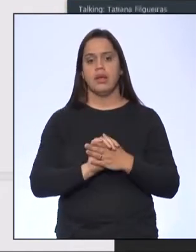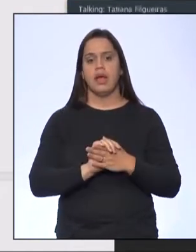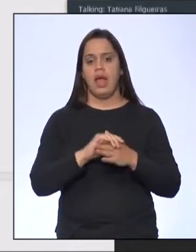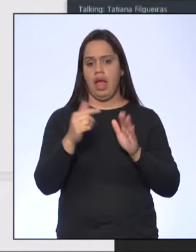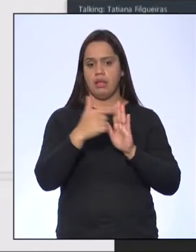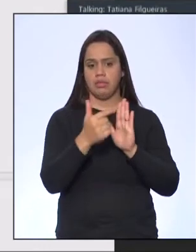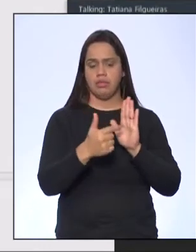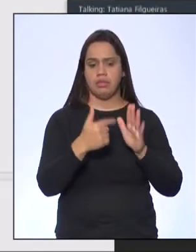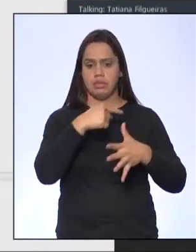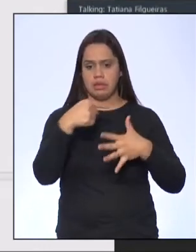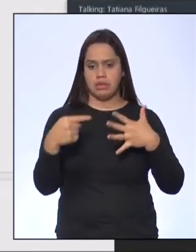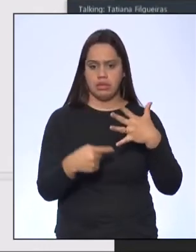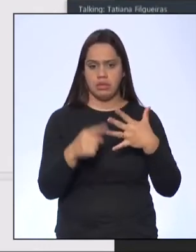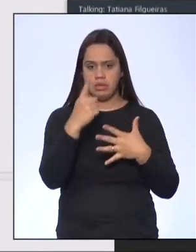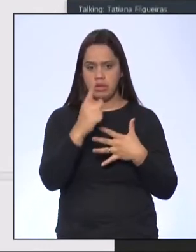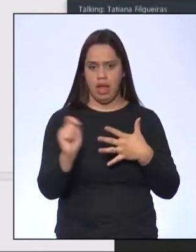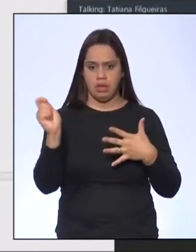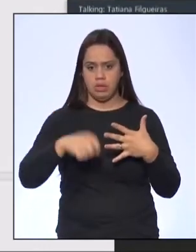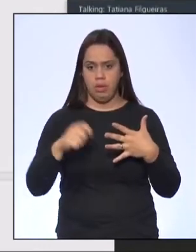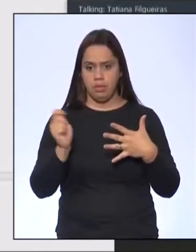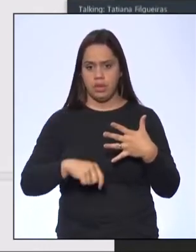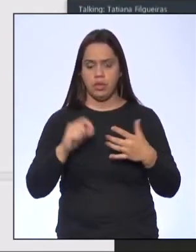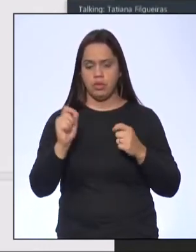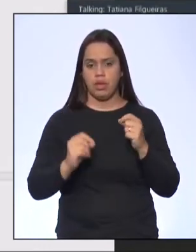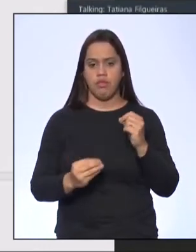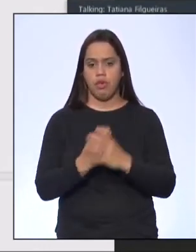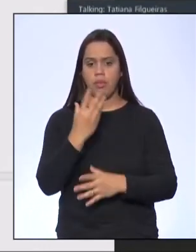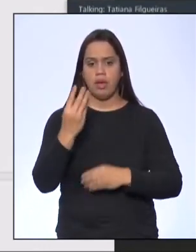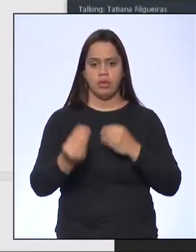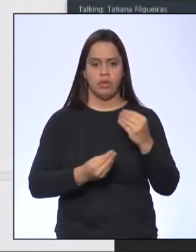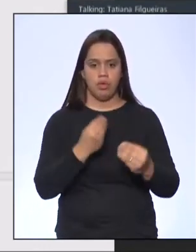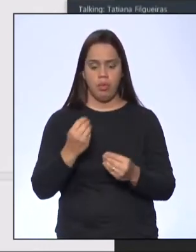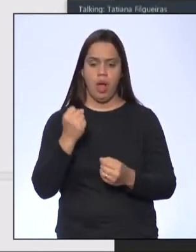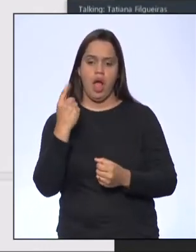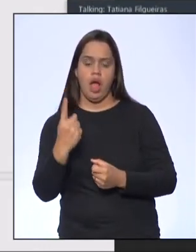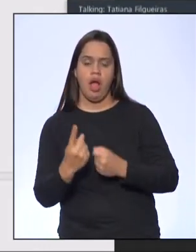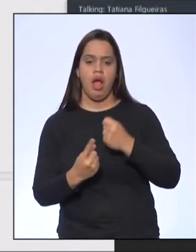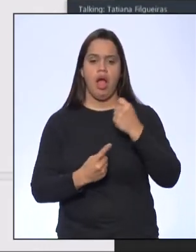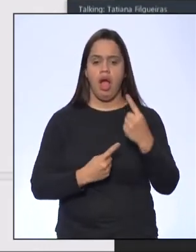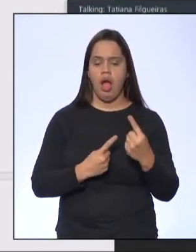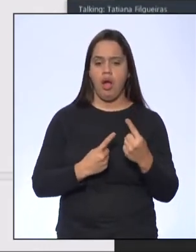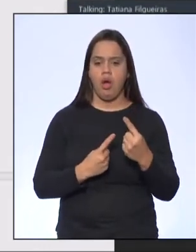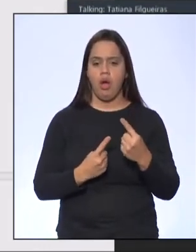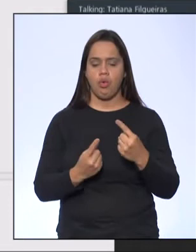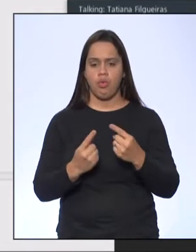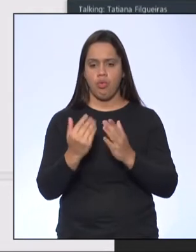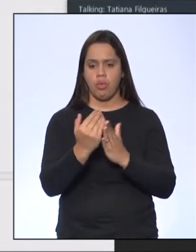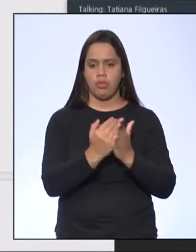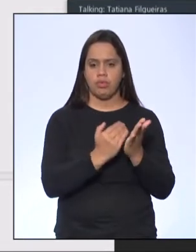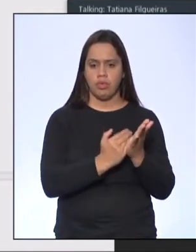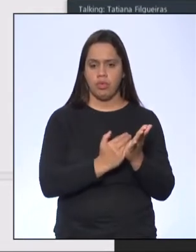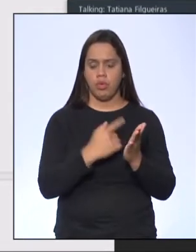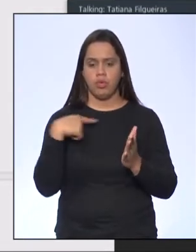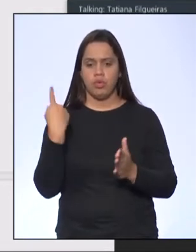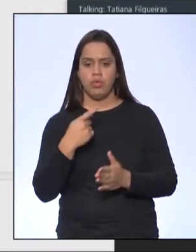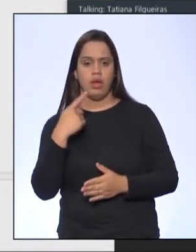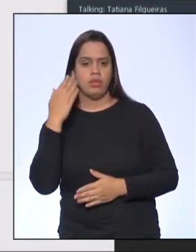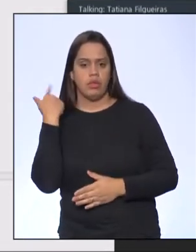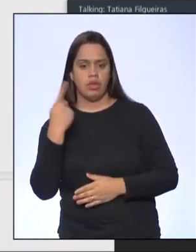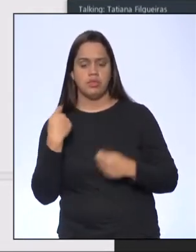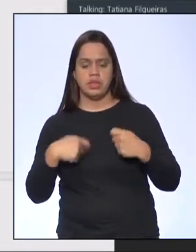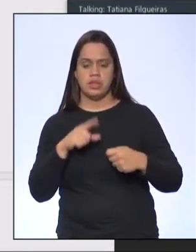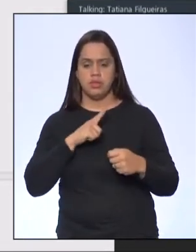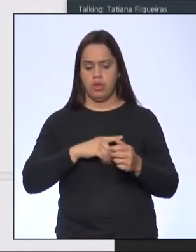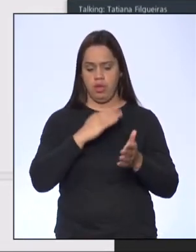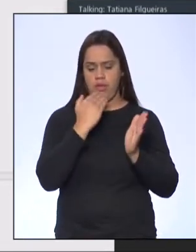Essas 10 competências, elas são formadas por alguns ingredientes. Então, quando eu falo que a gente precisa ser SAFE,